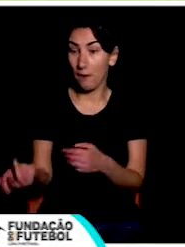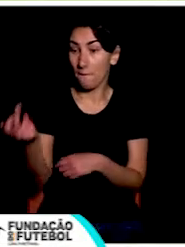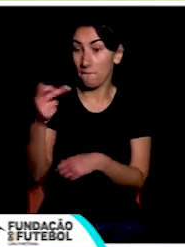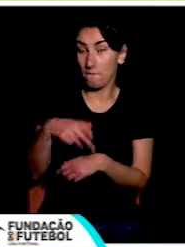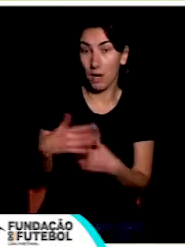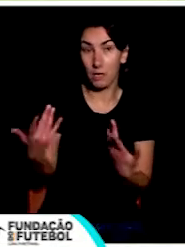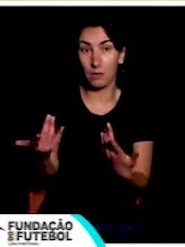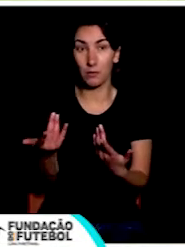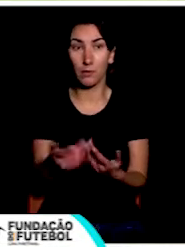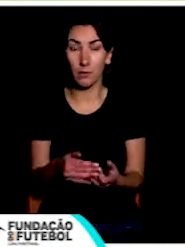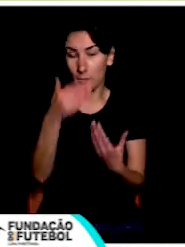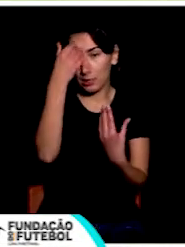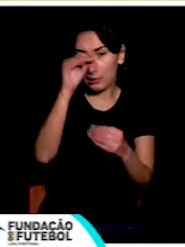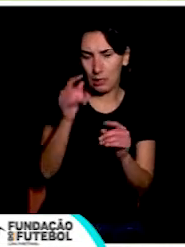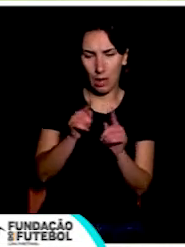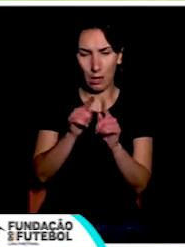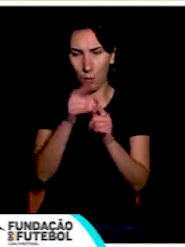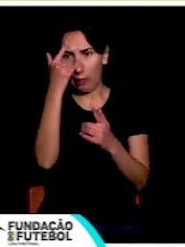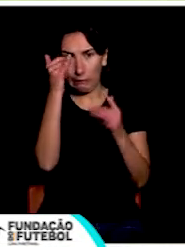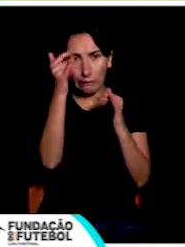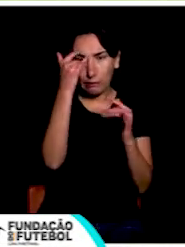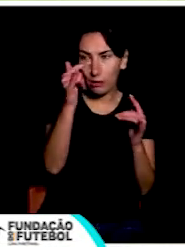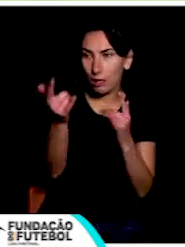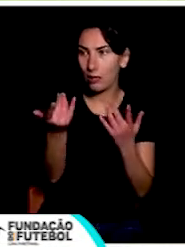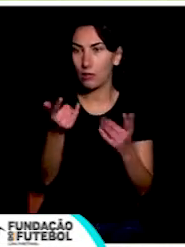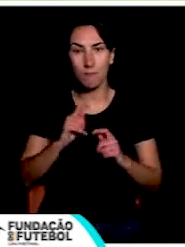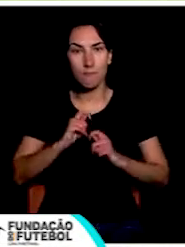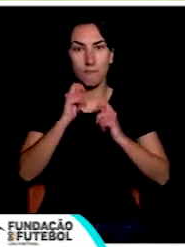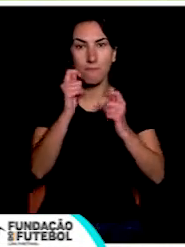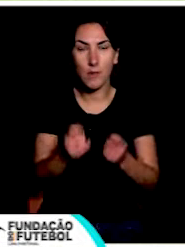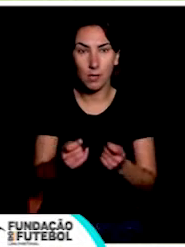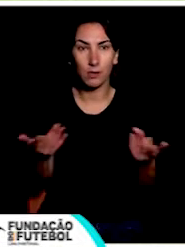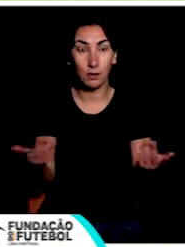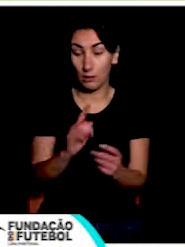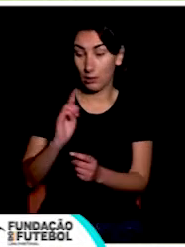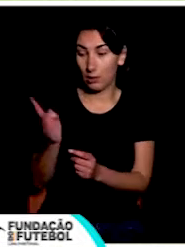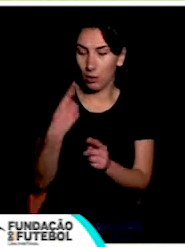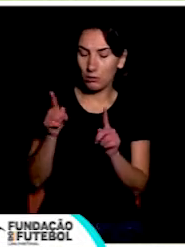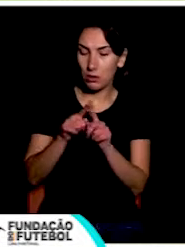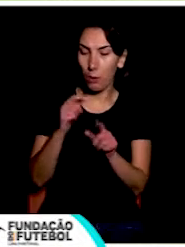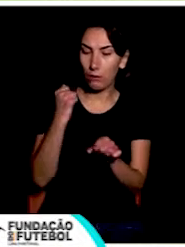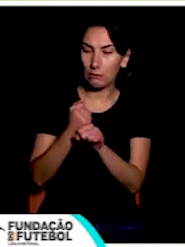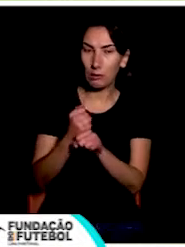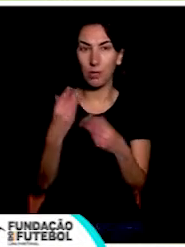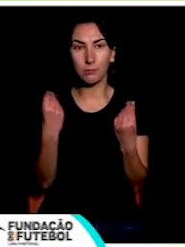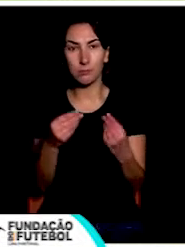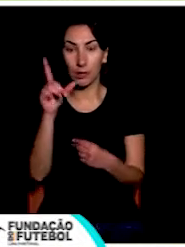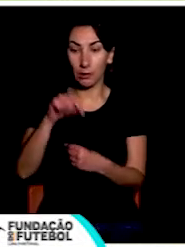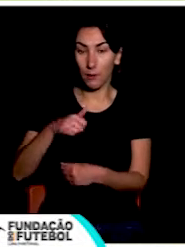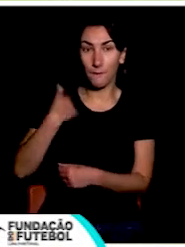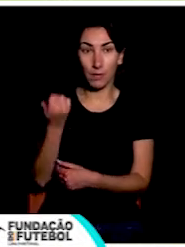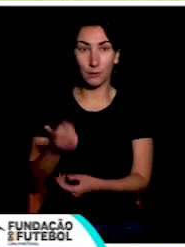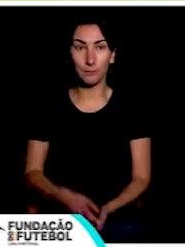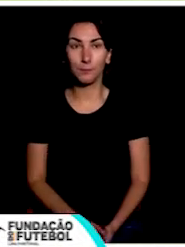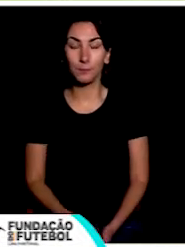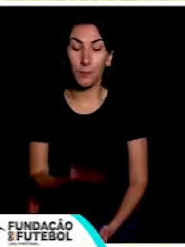acrescentar e passou as ideias dele, acabou que a gente conseguiu fazer um bom trabalho e